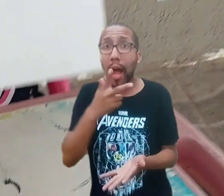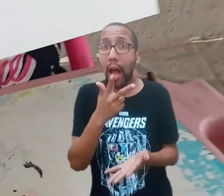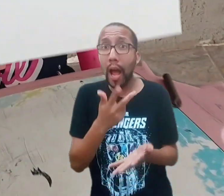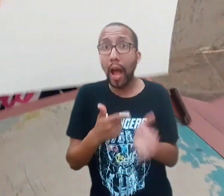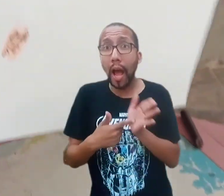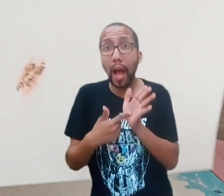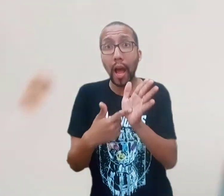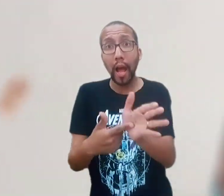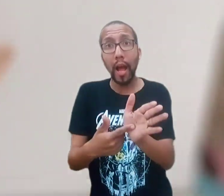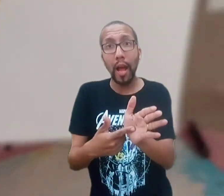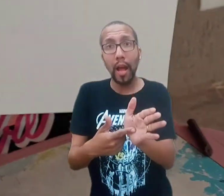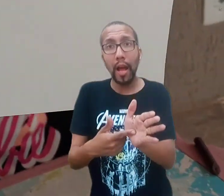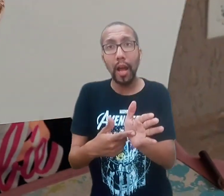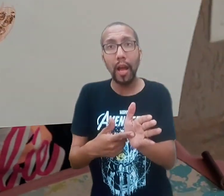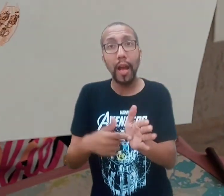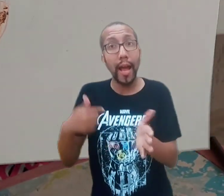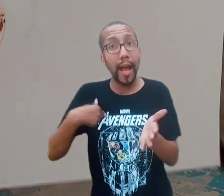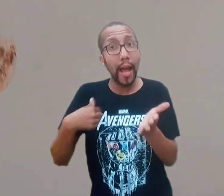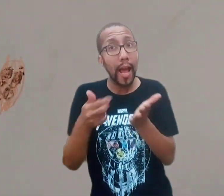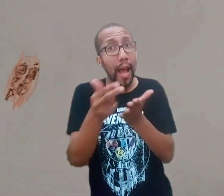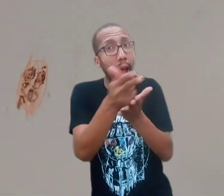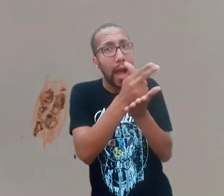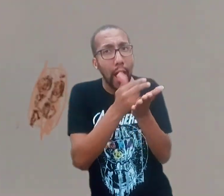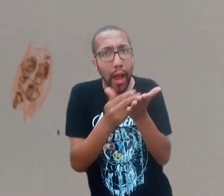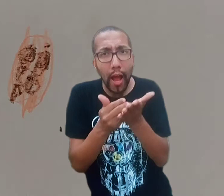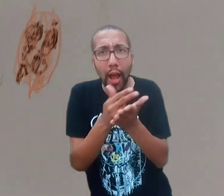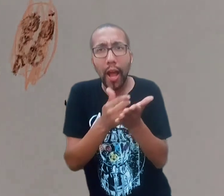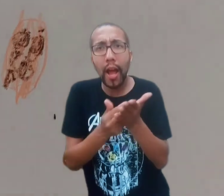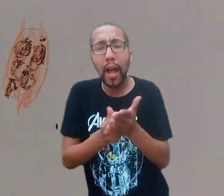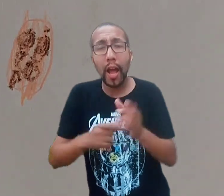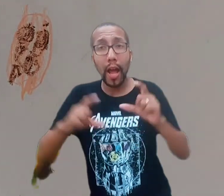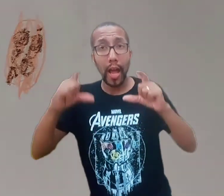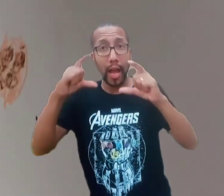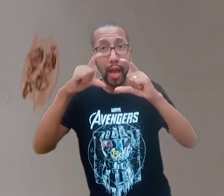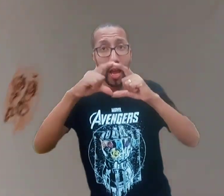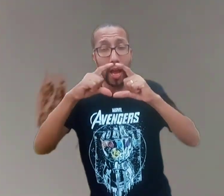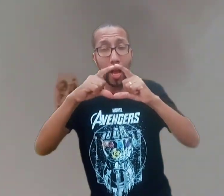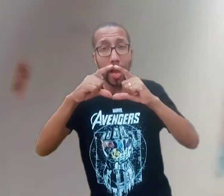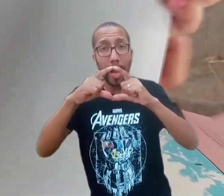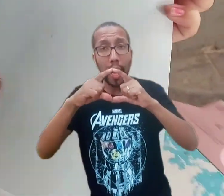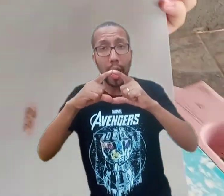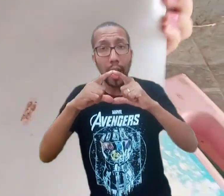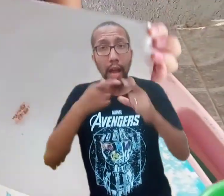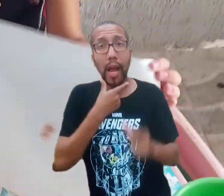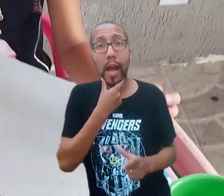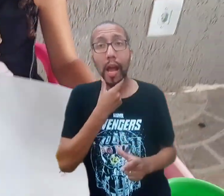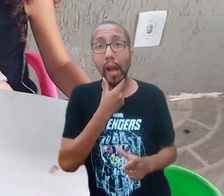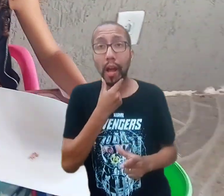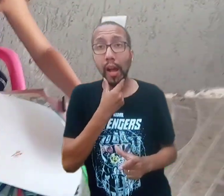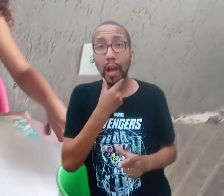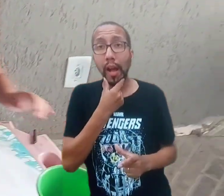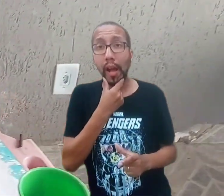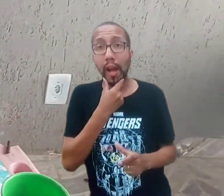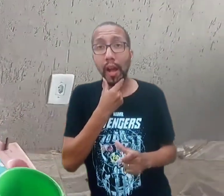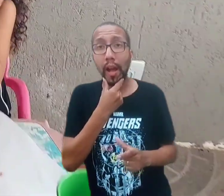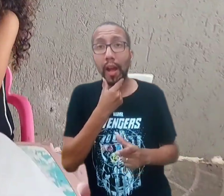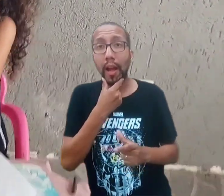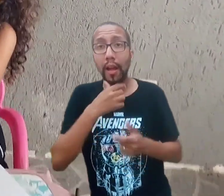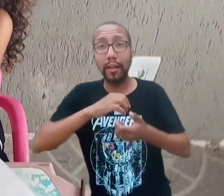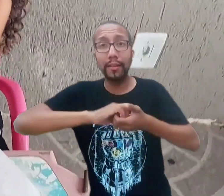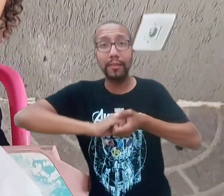meu desenho de Kit. Olha como é que tá. Agora eu vou provar